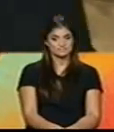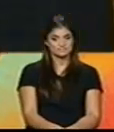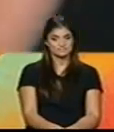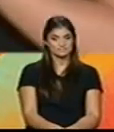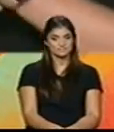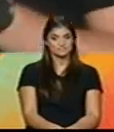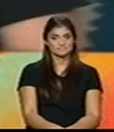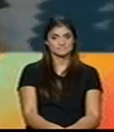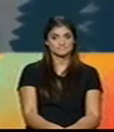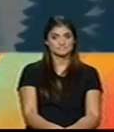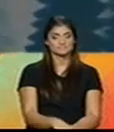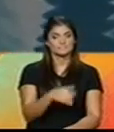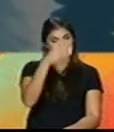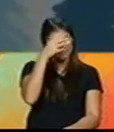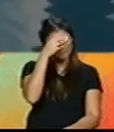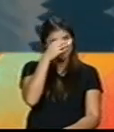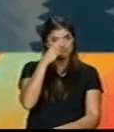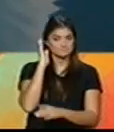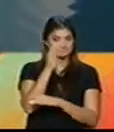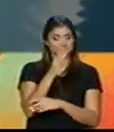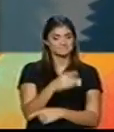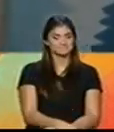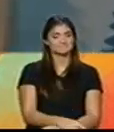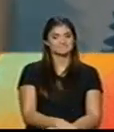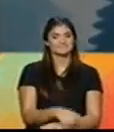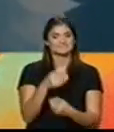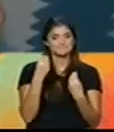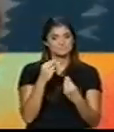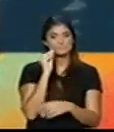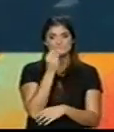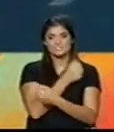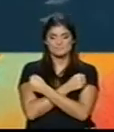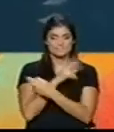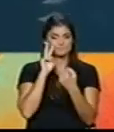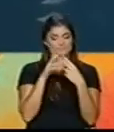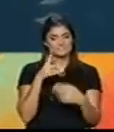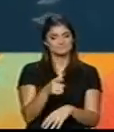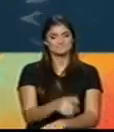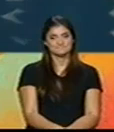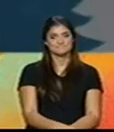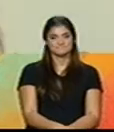Ai. E é assim que se fecha. Terminou em beleza. Beijinhos e abraços.